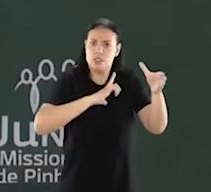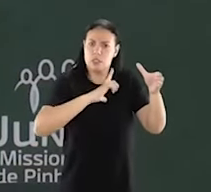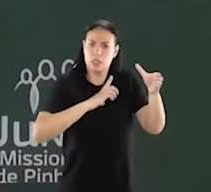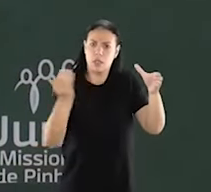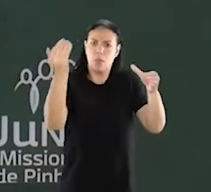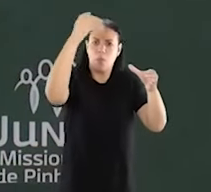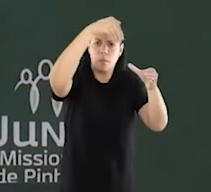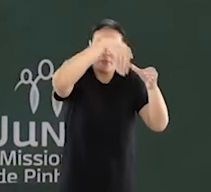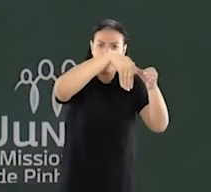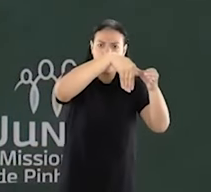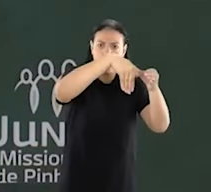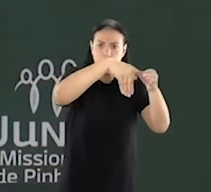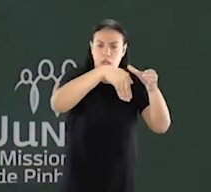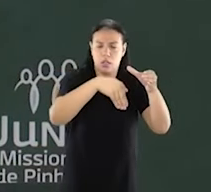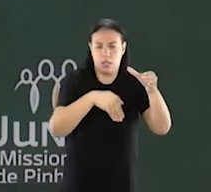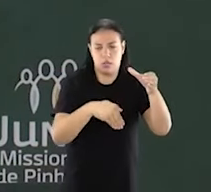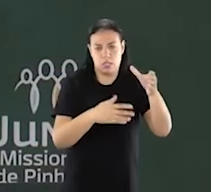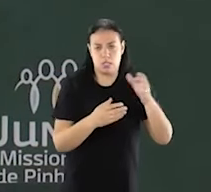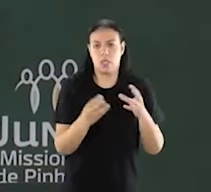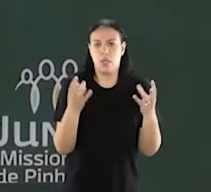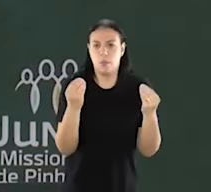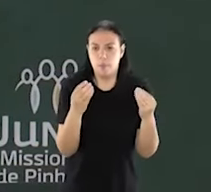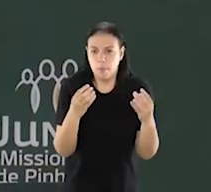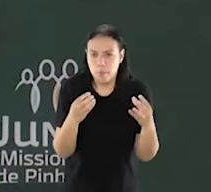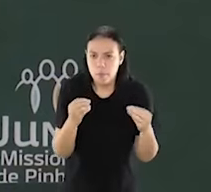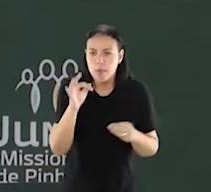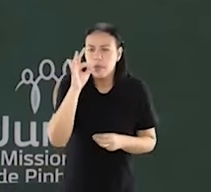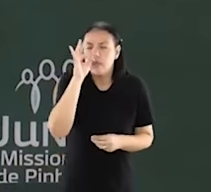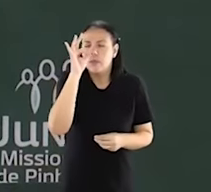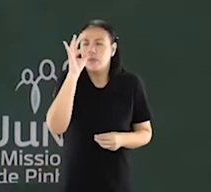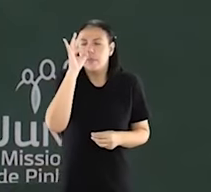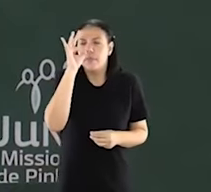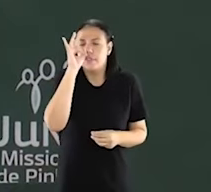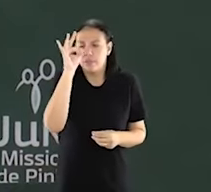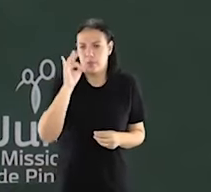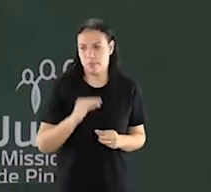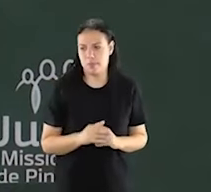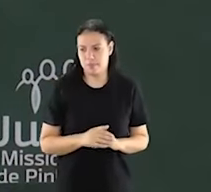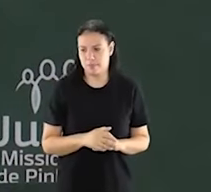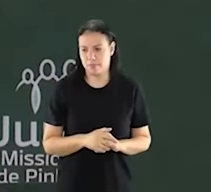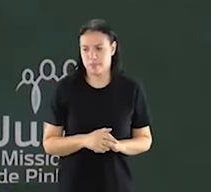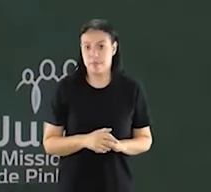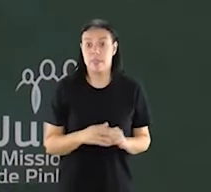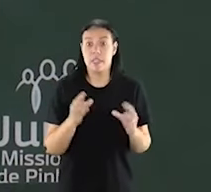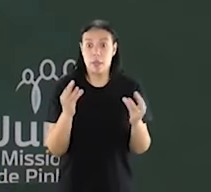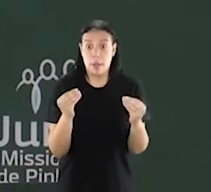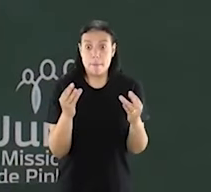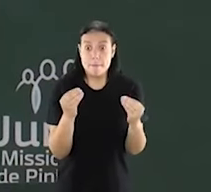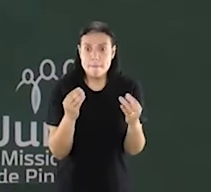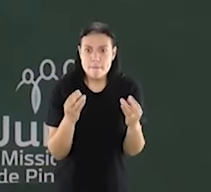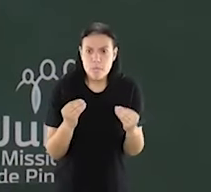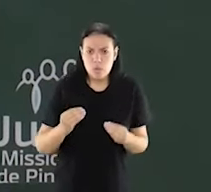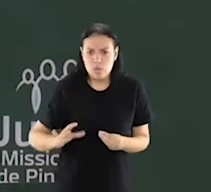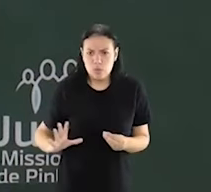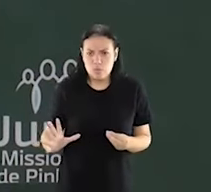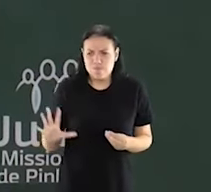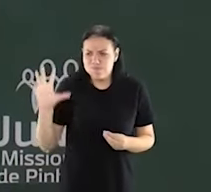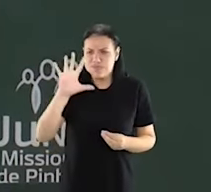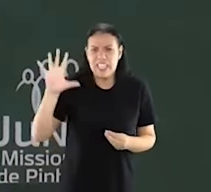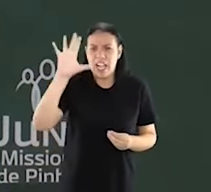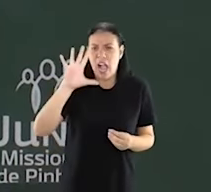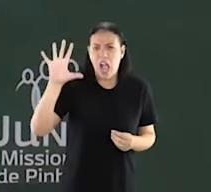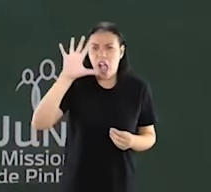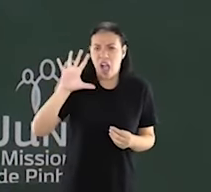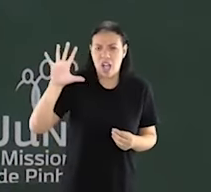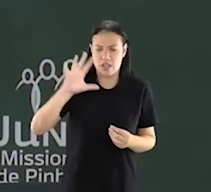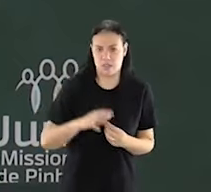uma libra de perfume. E essa palavra libra não é tão comum para nós, mais comum na América do Norte